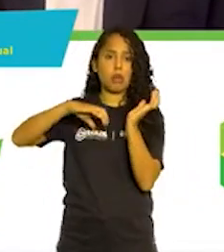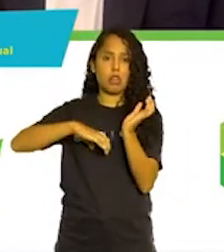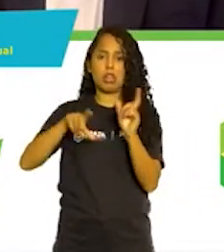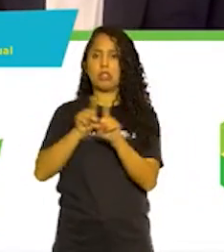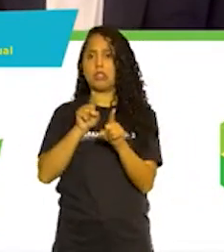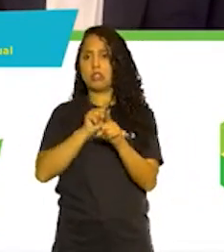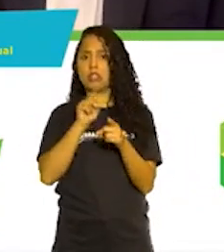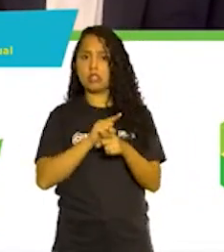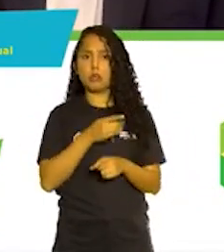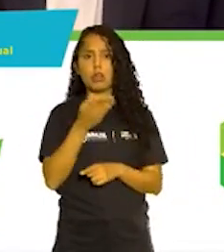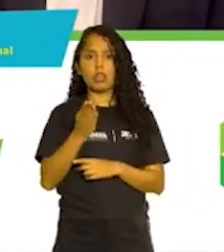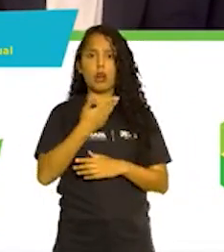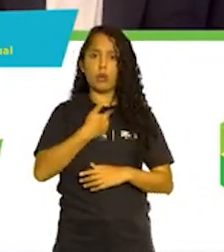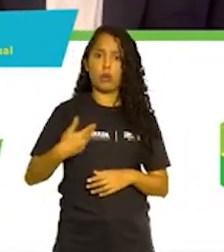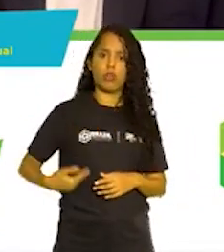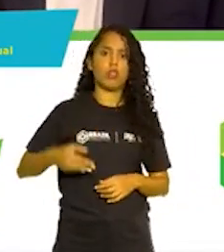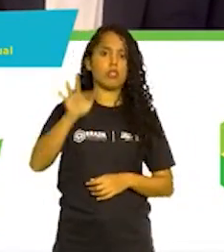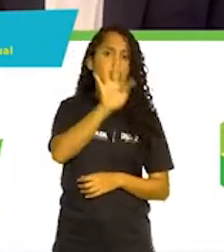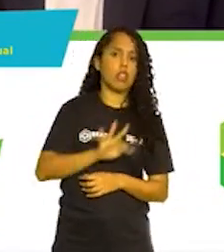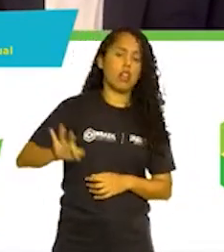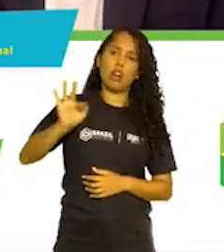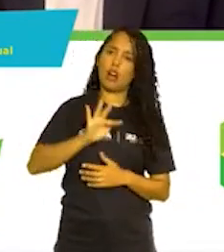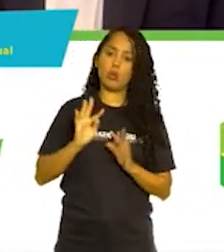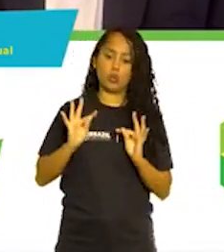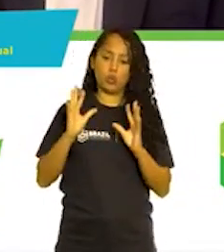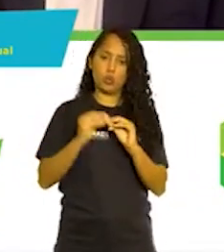tudo que ele representa.